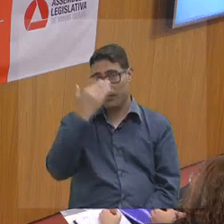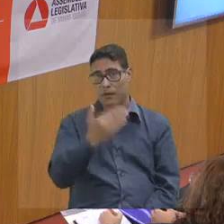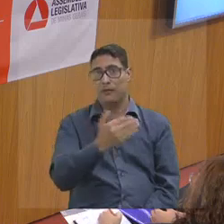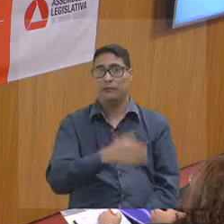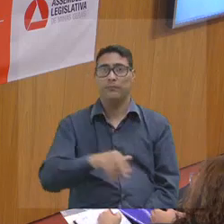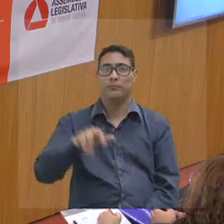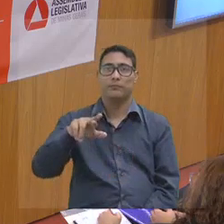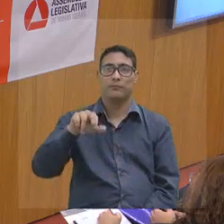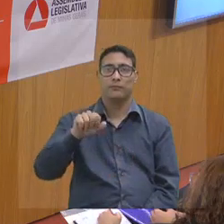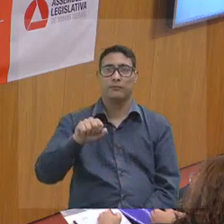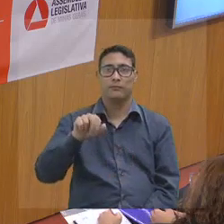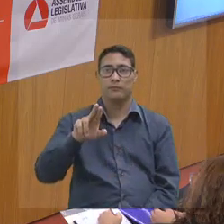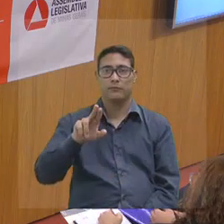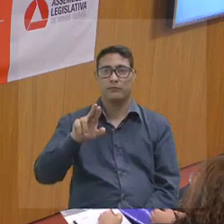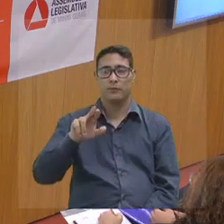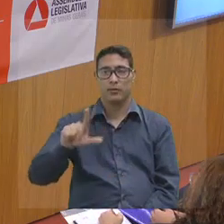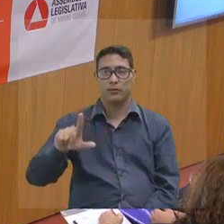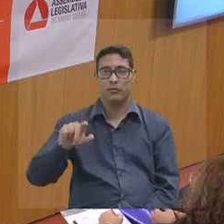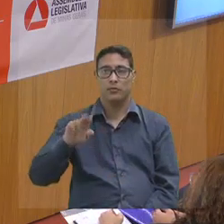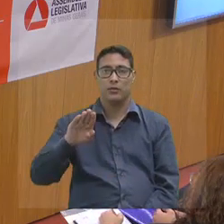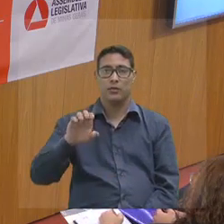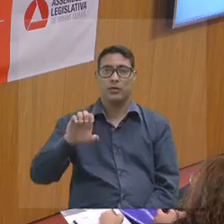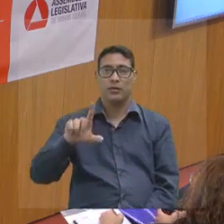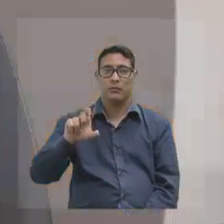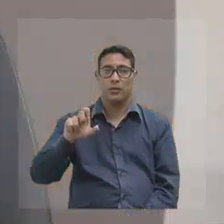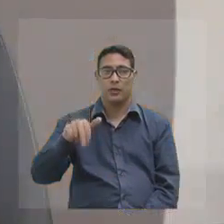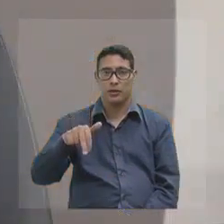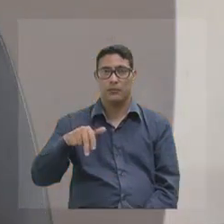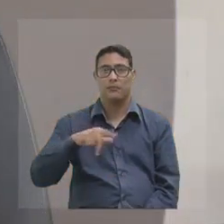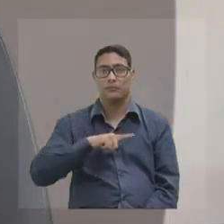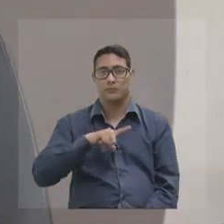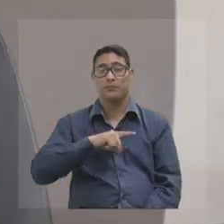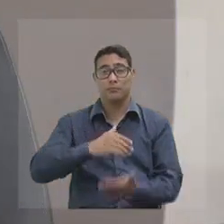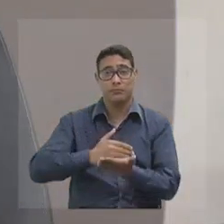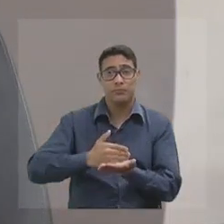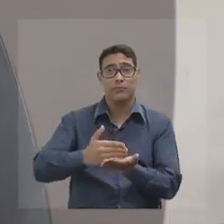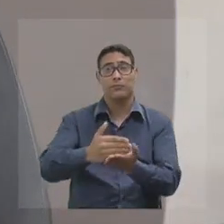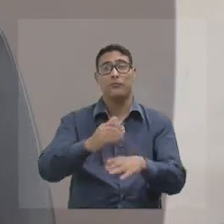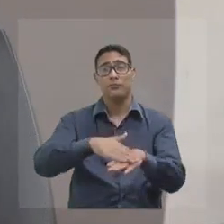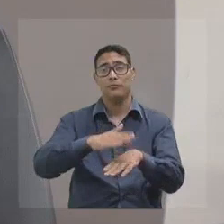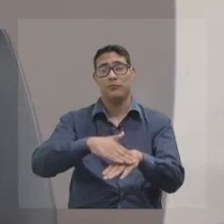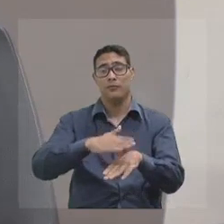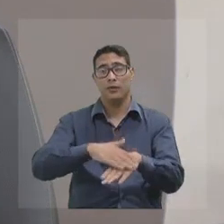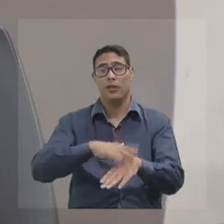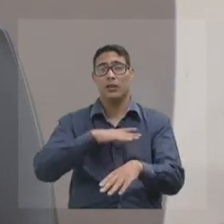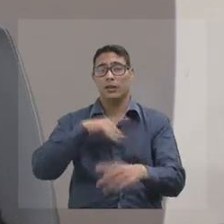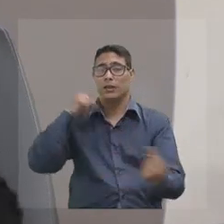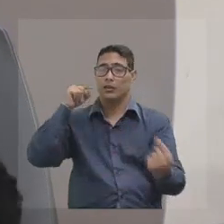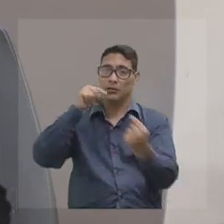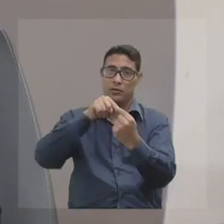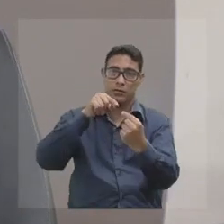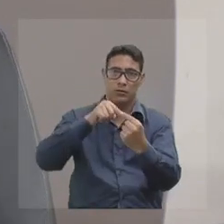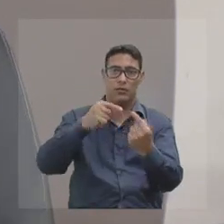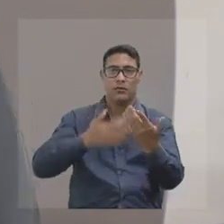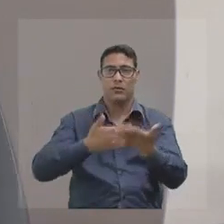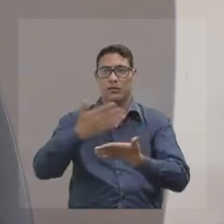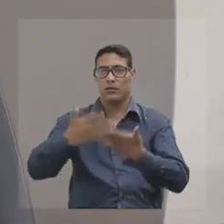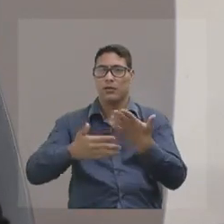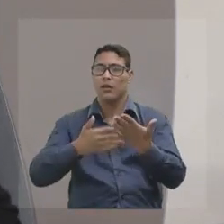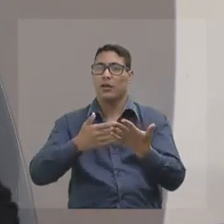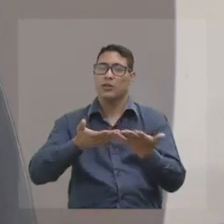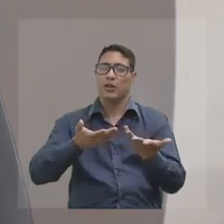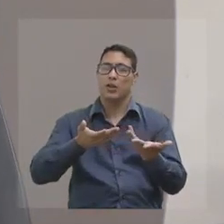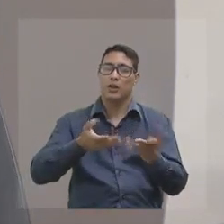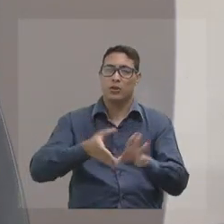suas palavras e as questões que você traz bem iniciando da questão da abordagem orientadora em relação